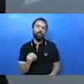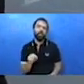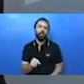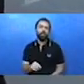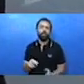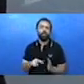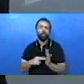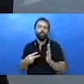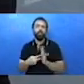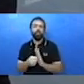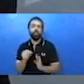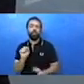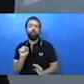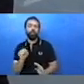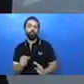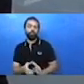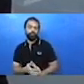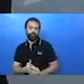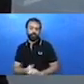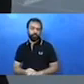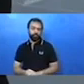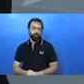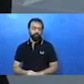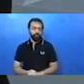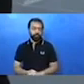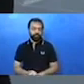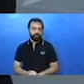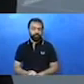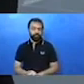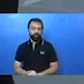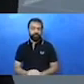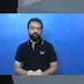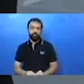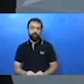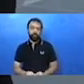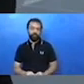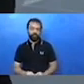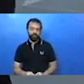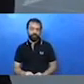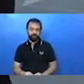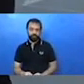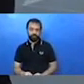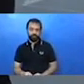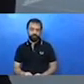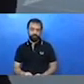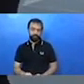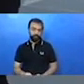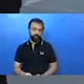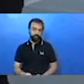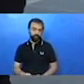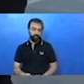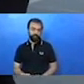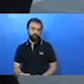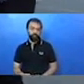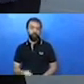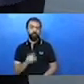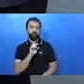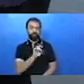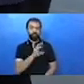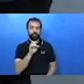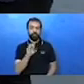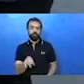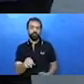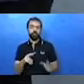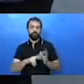Se quando aumenta um estado, surge uma estrela na bandeira, o que essas bandeiras representam? As